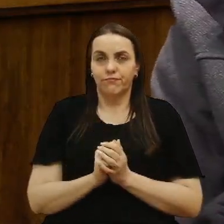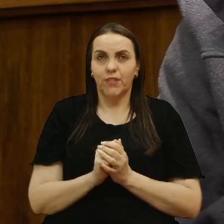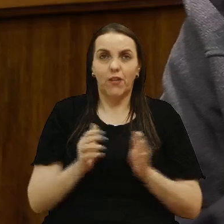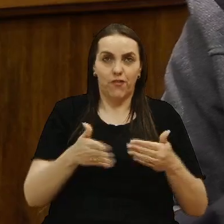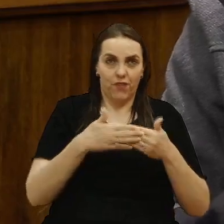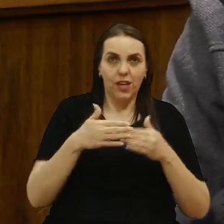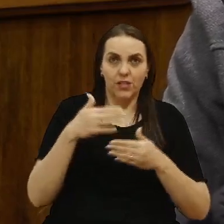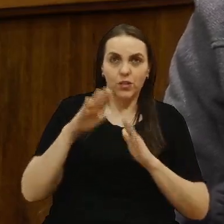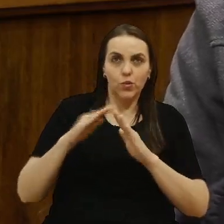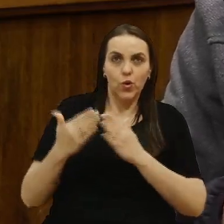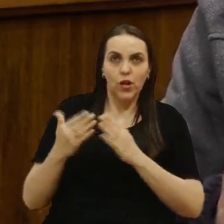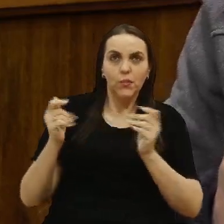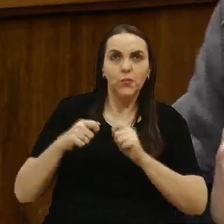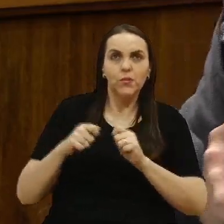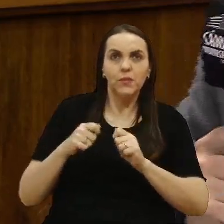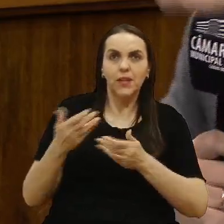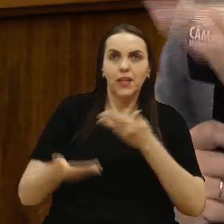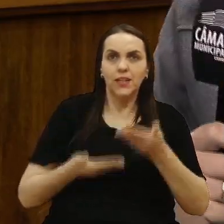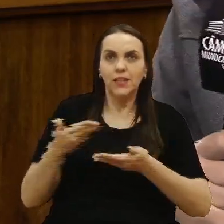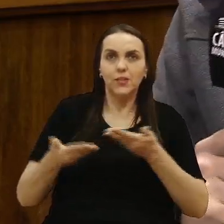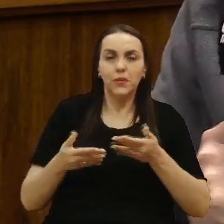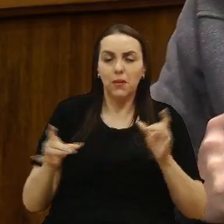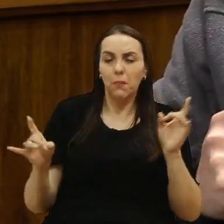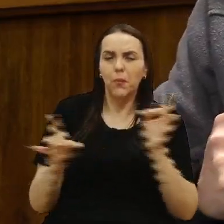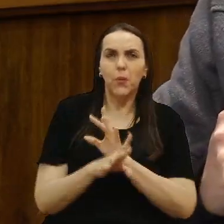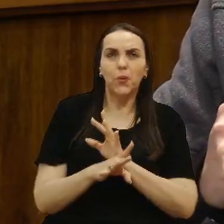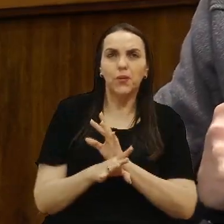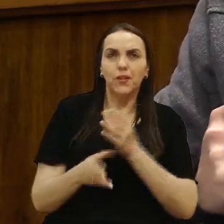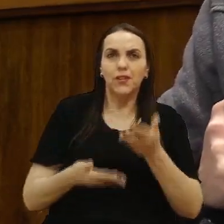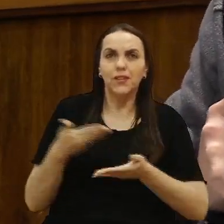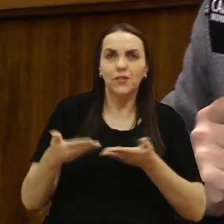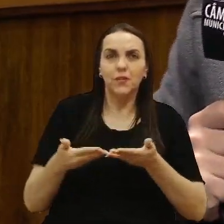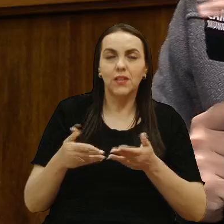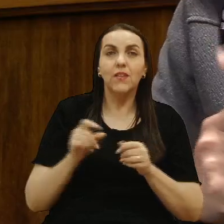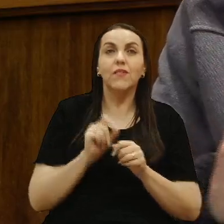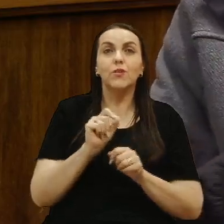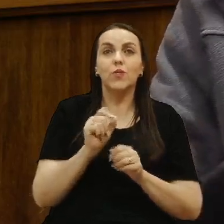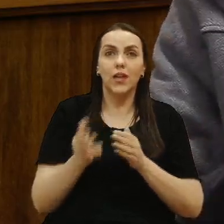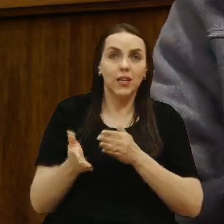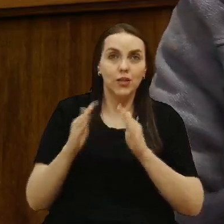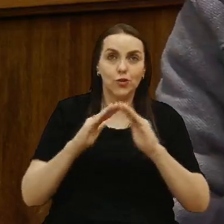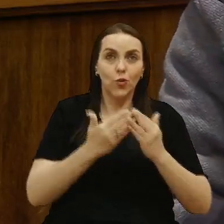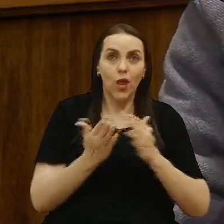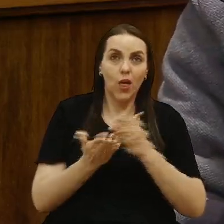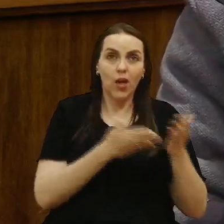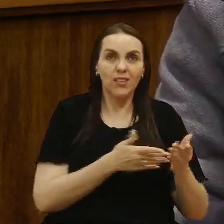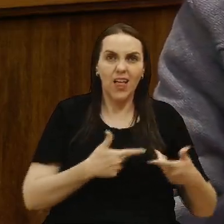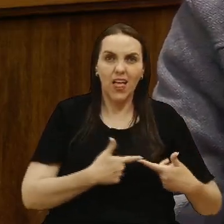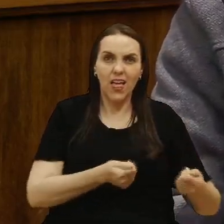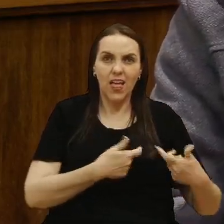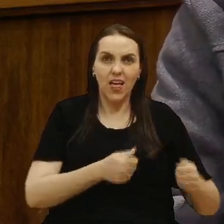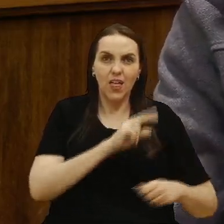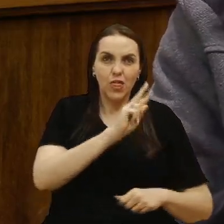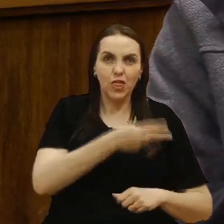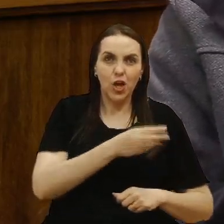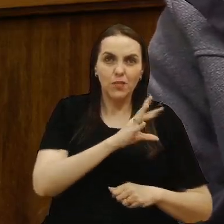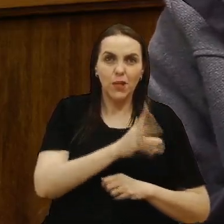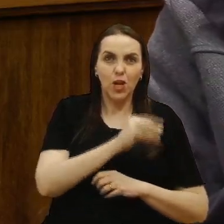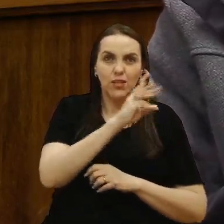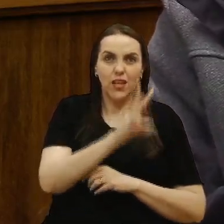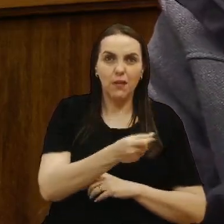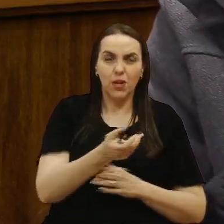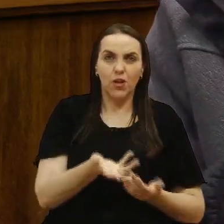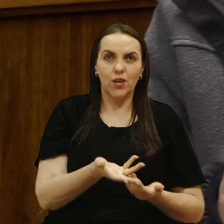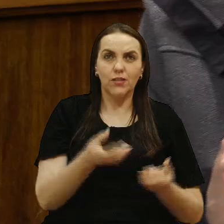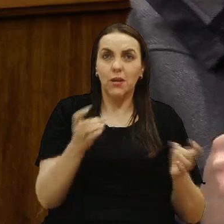atender. Que está pronta para atender. Sabe o que fazem lá do lado? Gastam 2, 3 milhões para reformar do lado porque não está pronta para